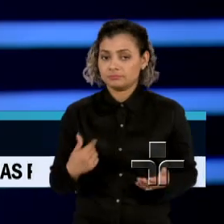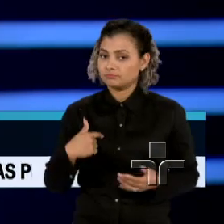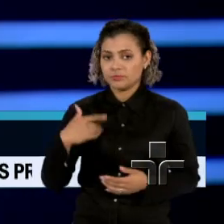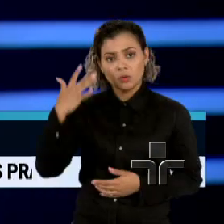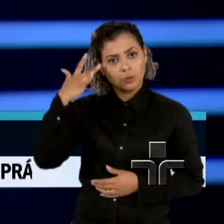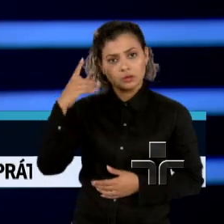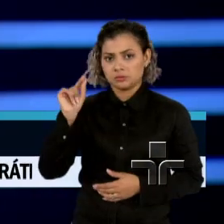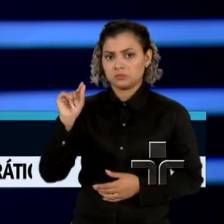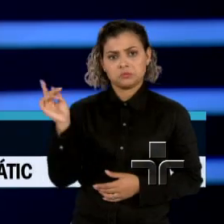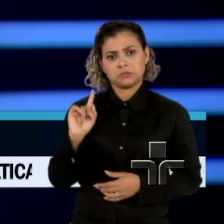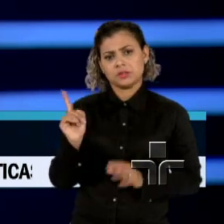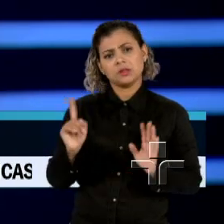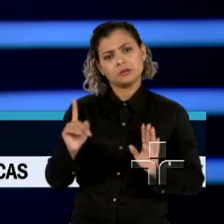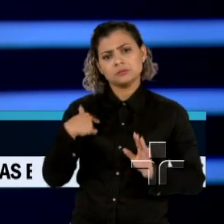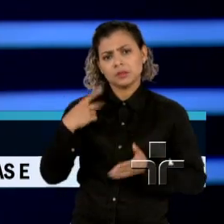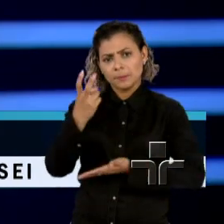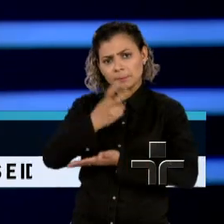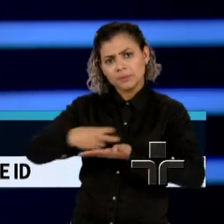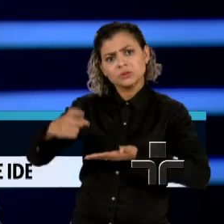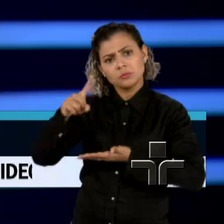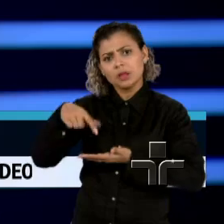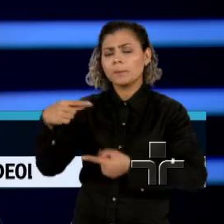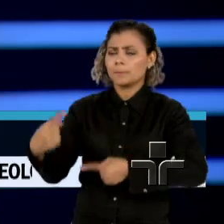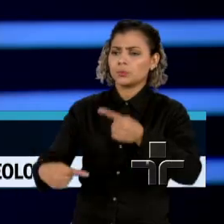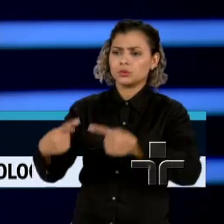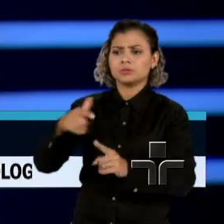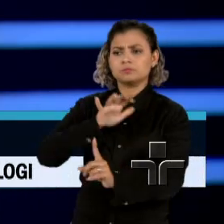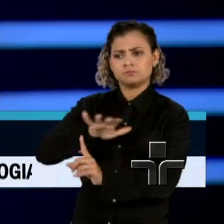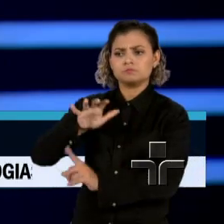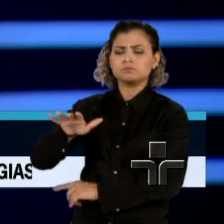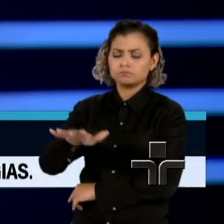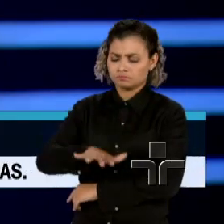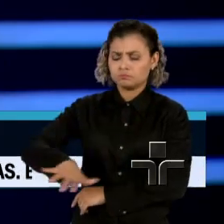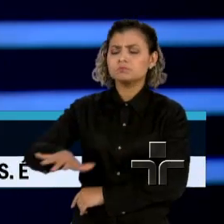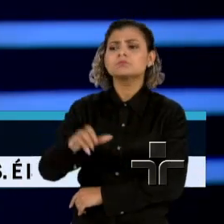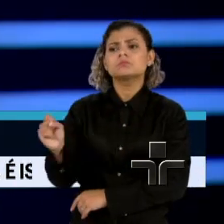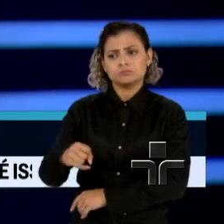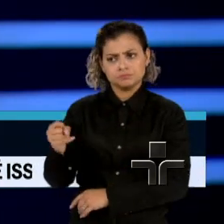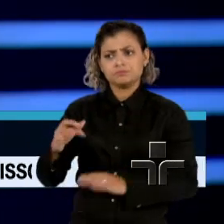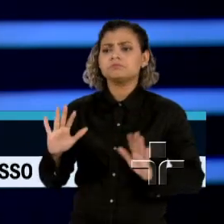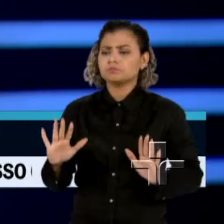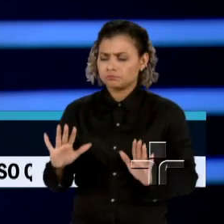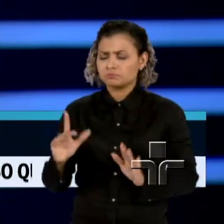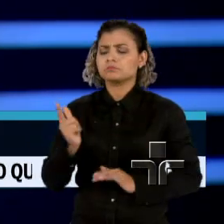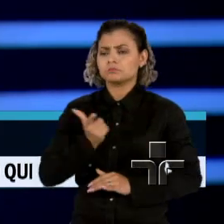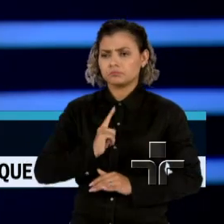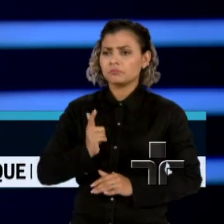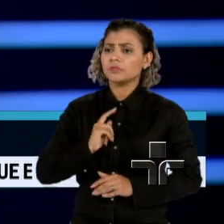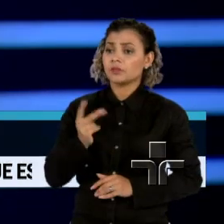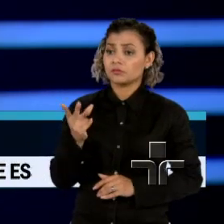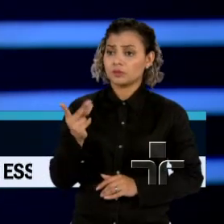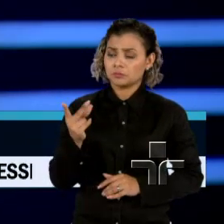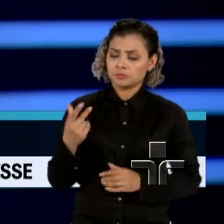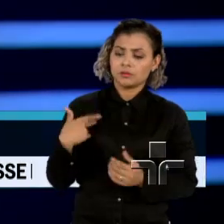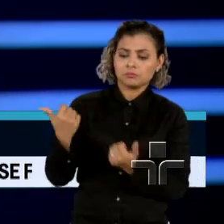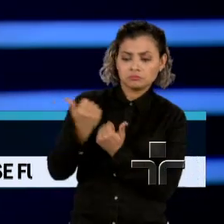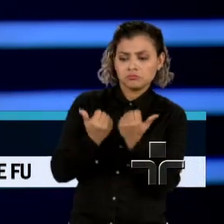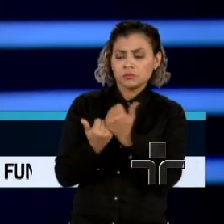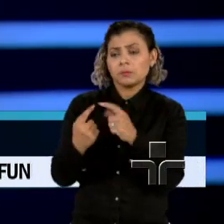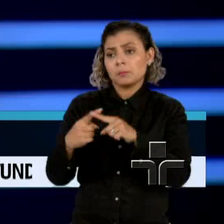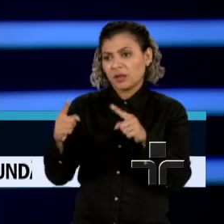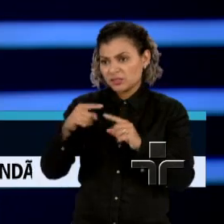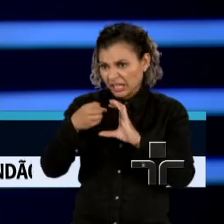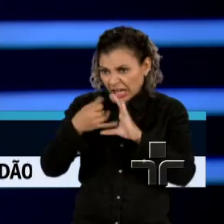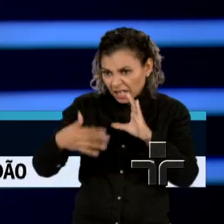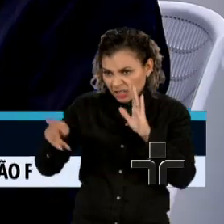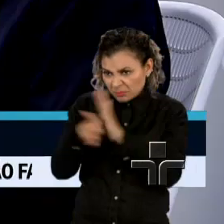foi isso que aconteceu. Eu acho que o impedimento foi um jogo político que teve vícios mas não caracterizo,